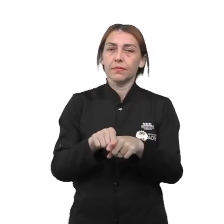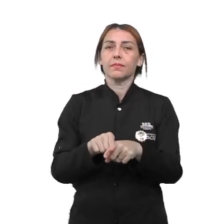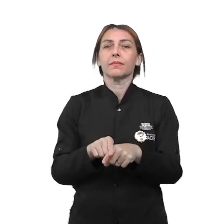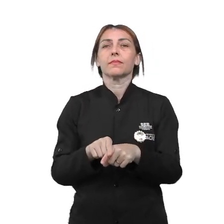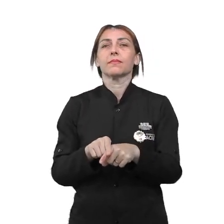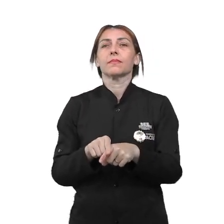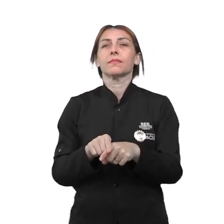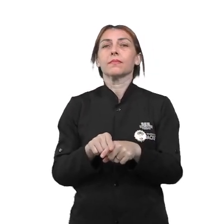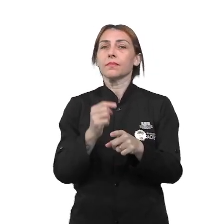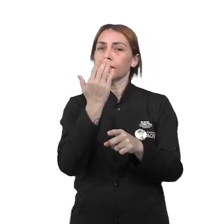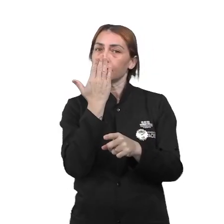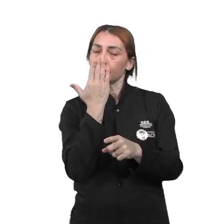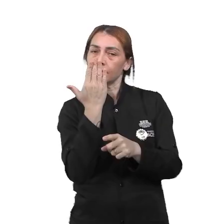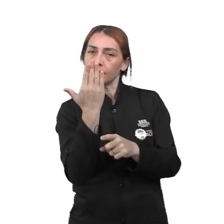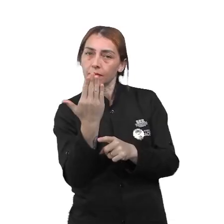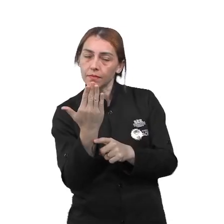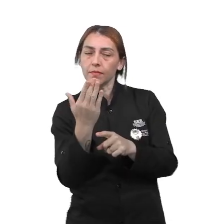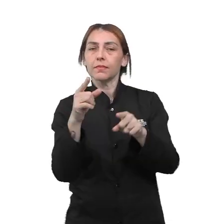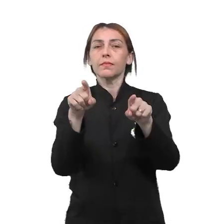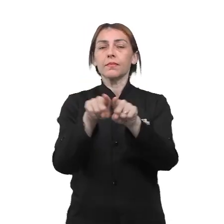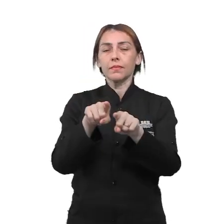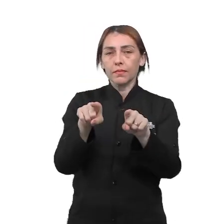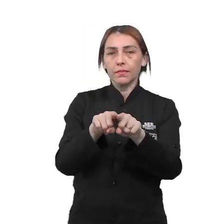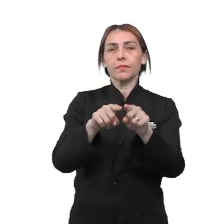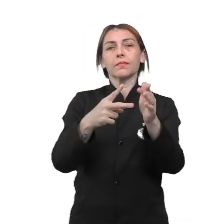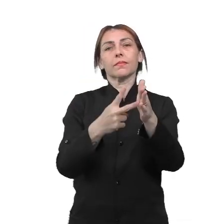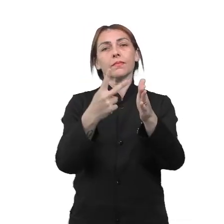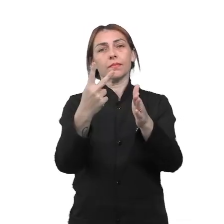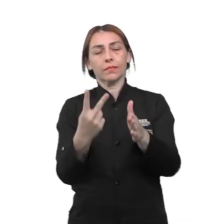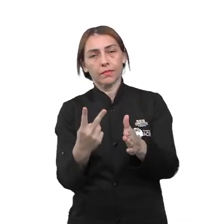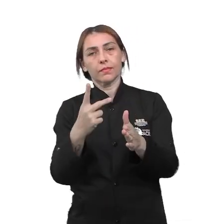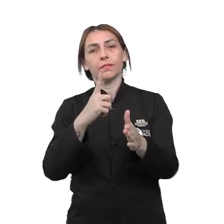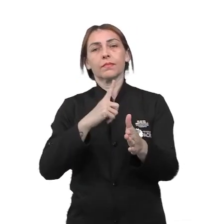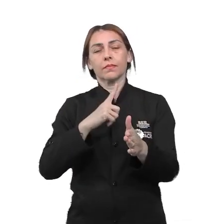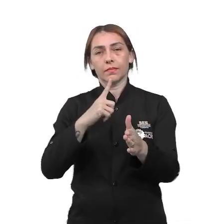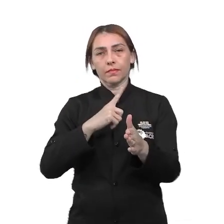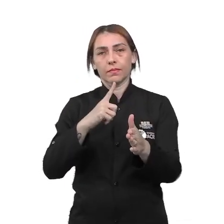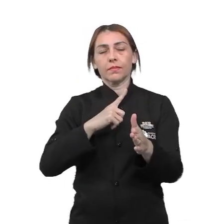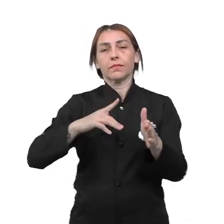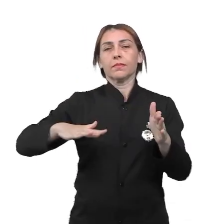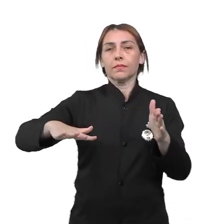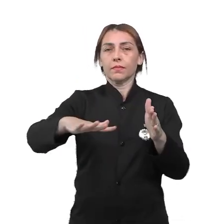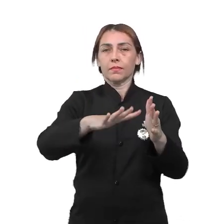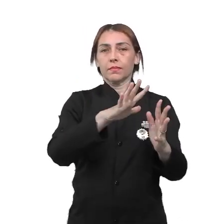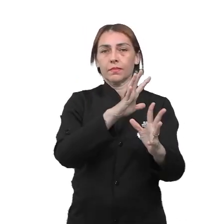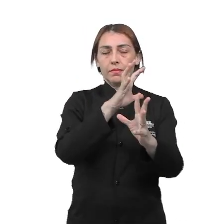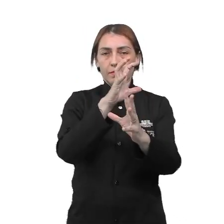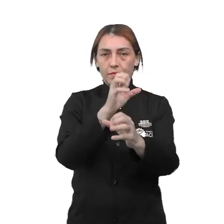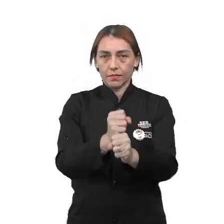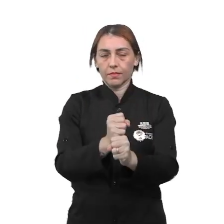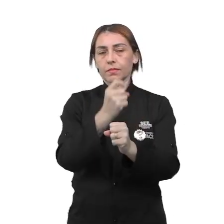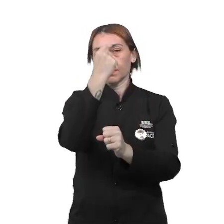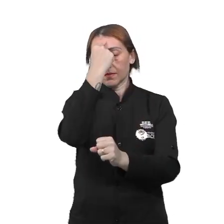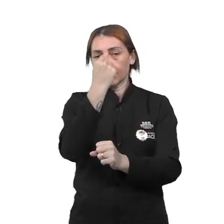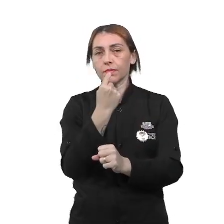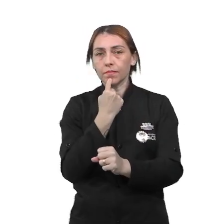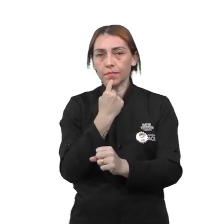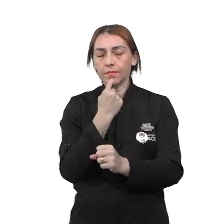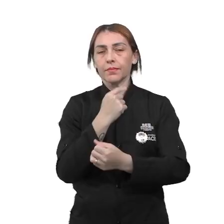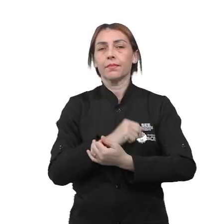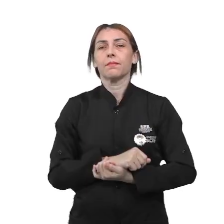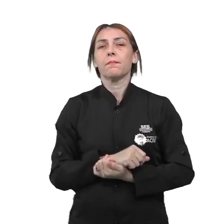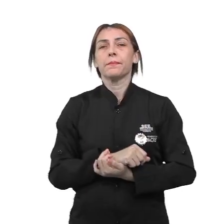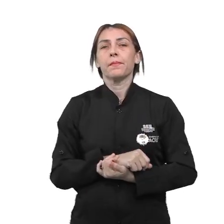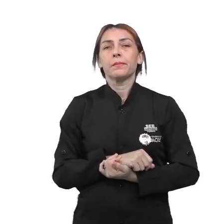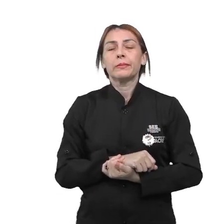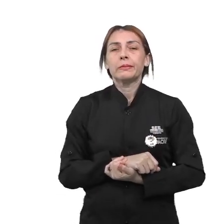parte frontal dela, né? Que ela também vai aparecer 2 vezes. Então aqui nós temos a ideia da área total dessa figura, ok?